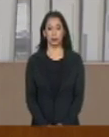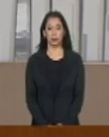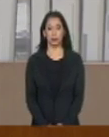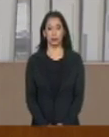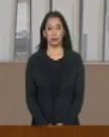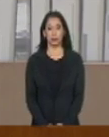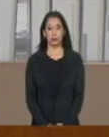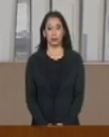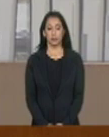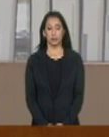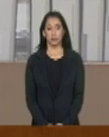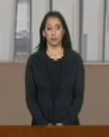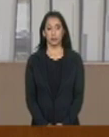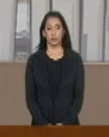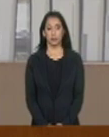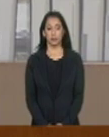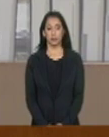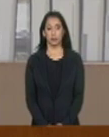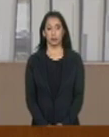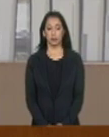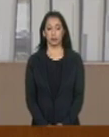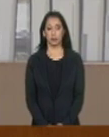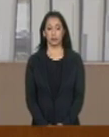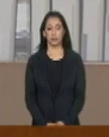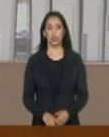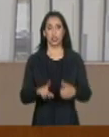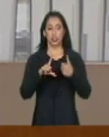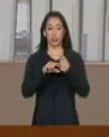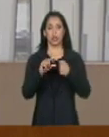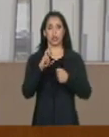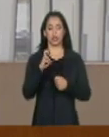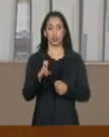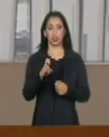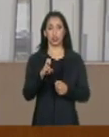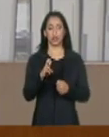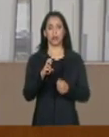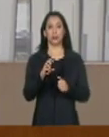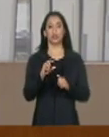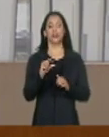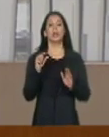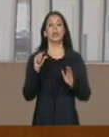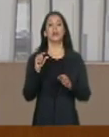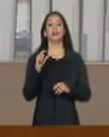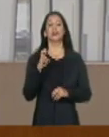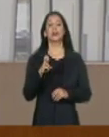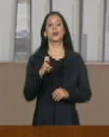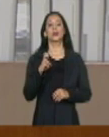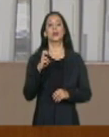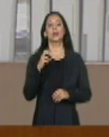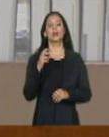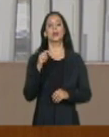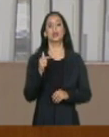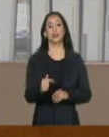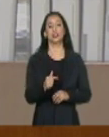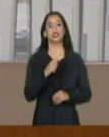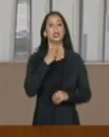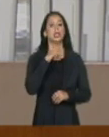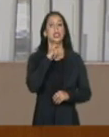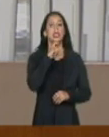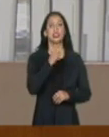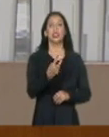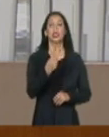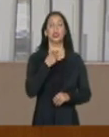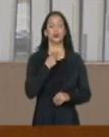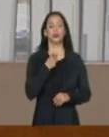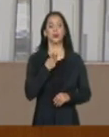Ministro Dias Toffoli consulta novamente mesmo a Constituição. Artigo 57. Ninguém será considerado culpado até o trânsito